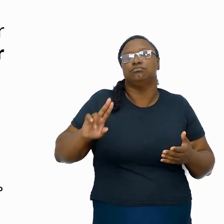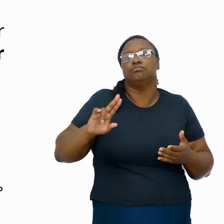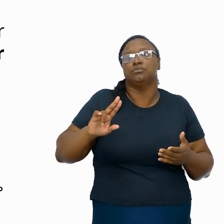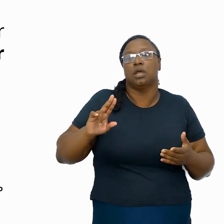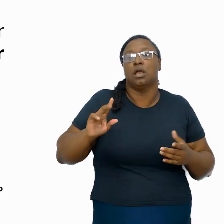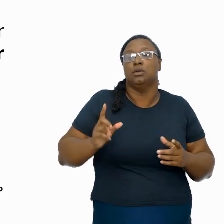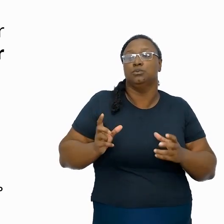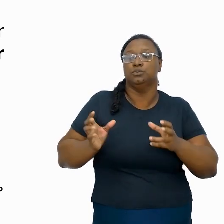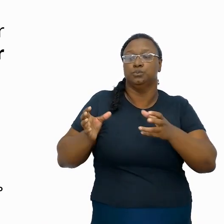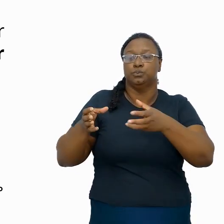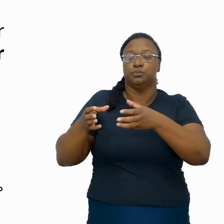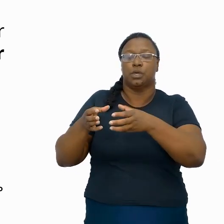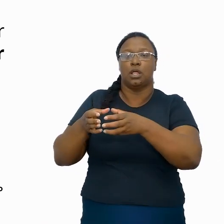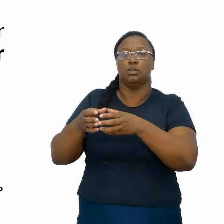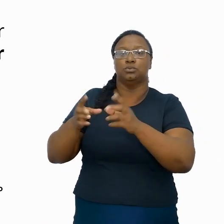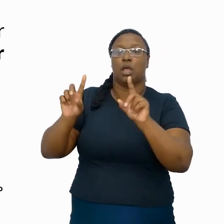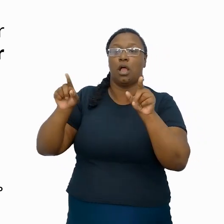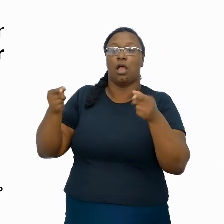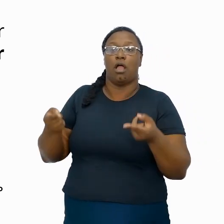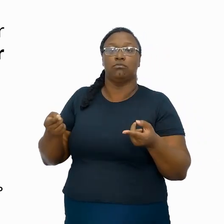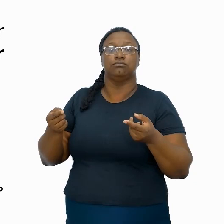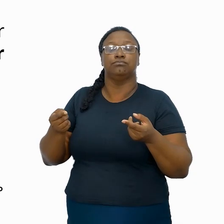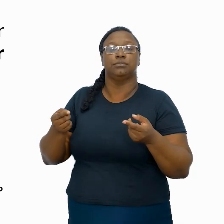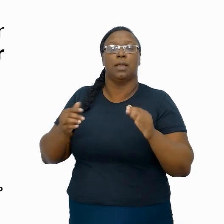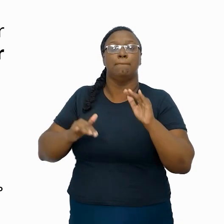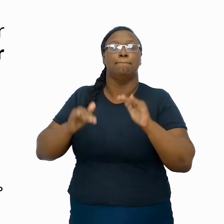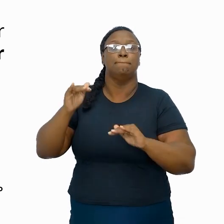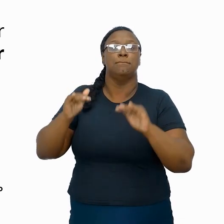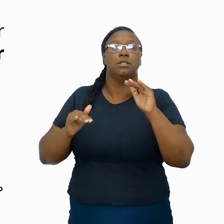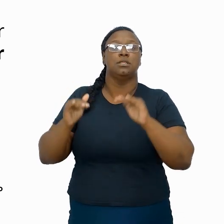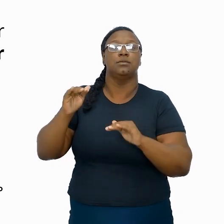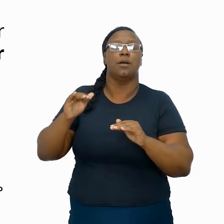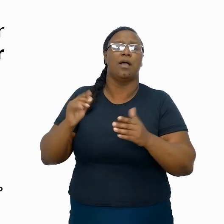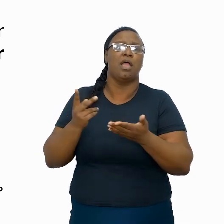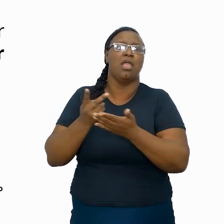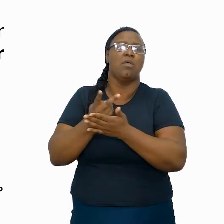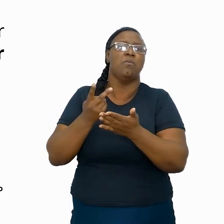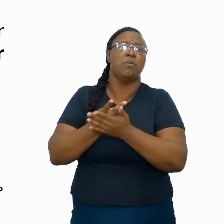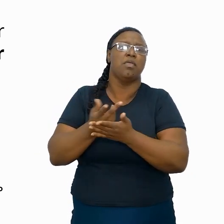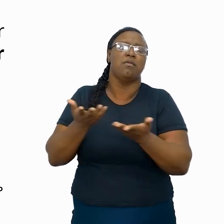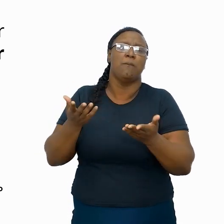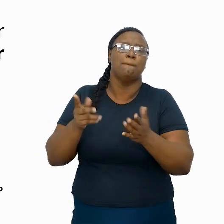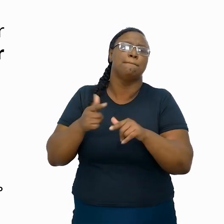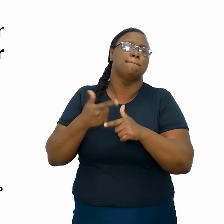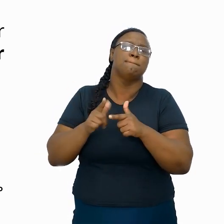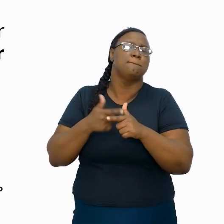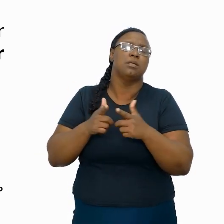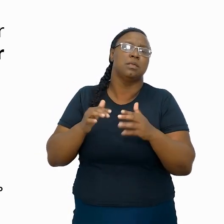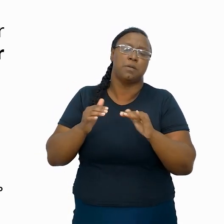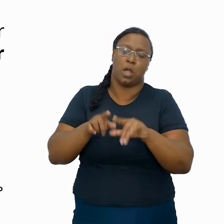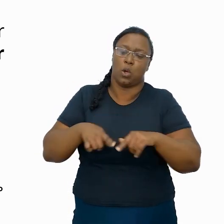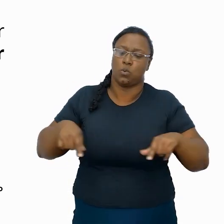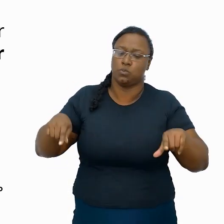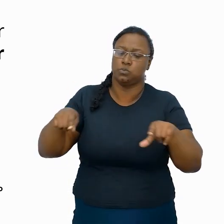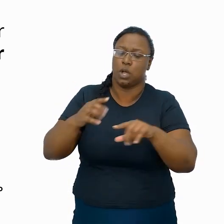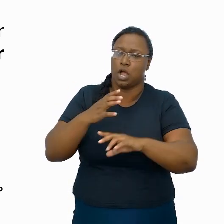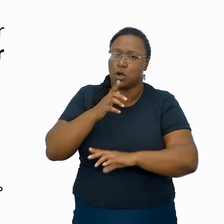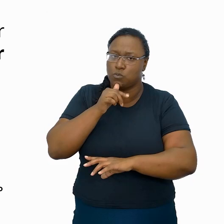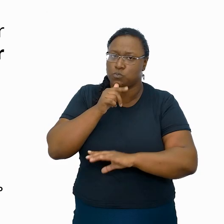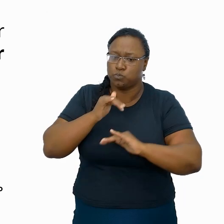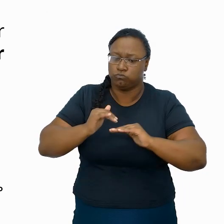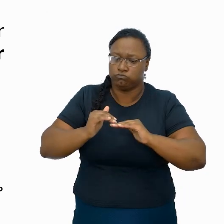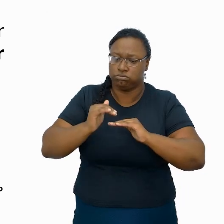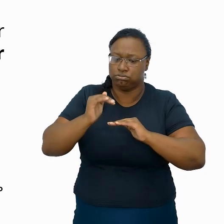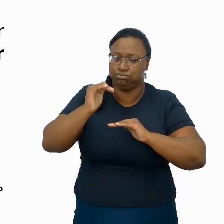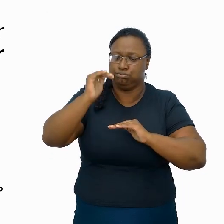para determinar qual das hidroelétricas tem a maior eficiência por área alagada. Então, dividimos aí, né, em